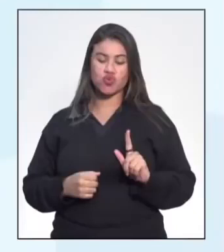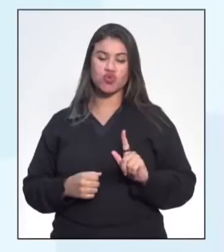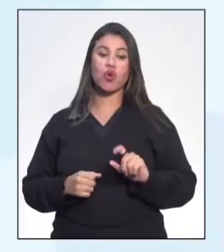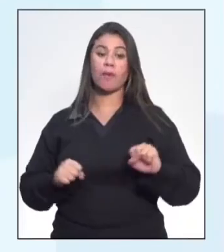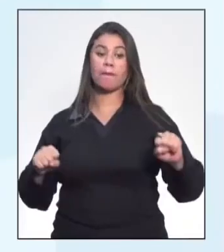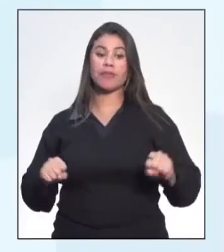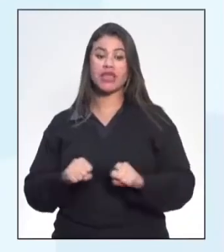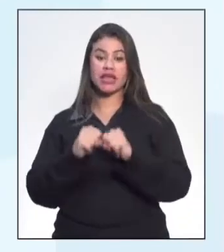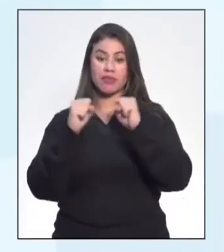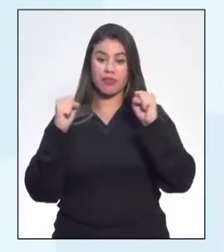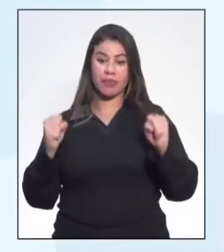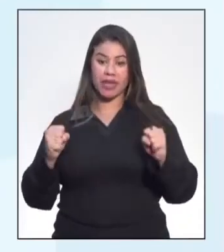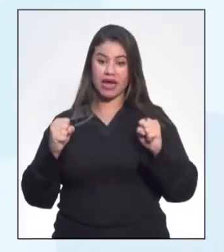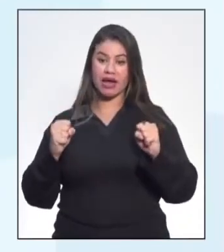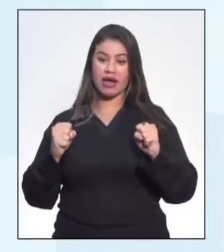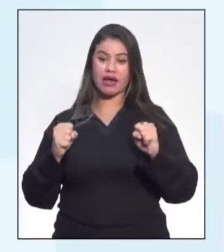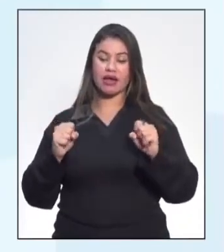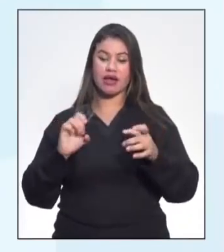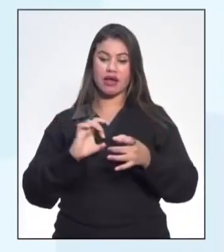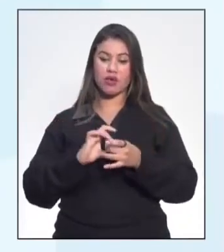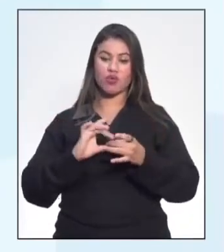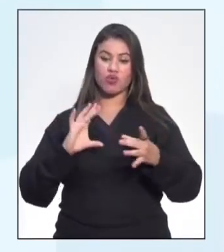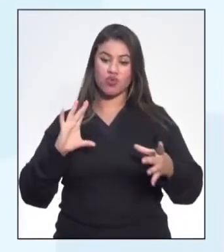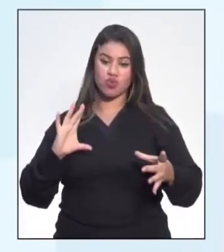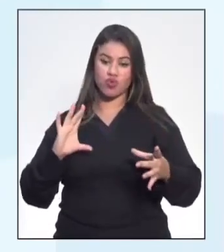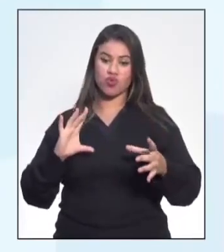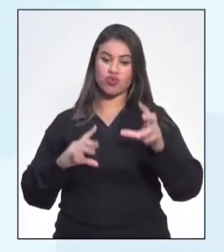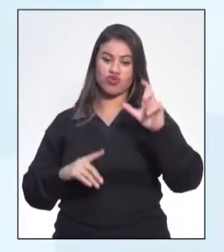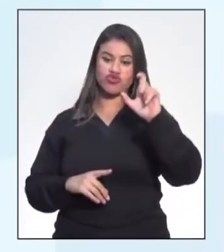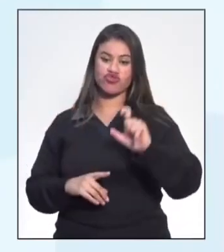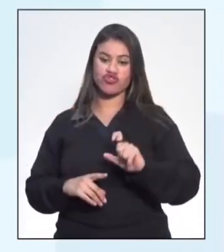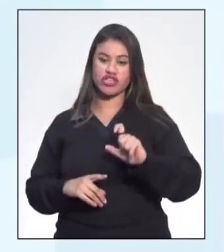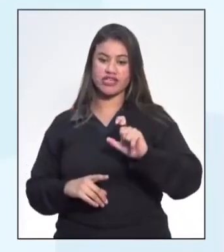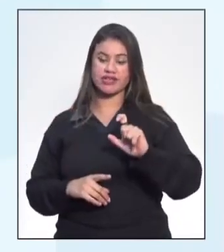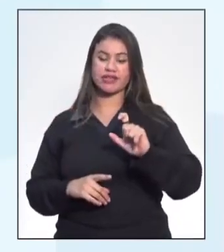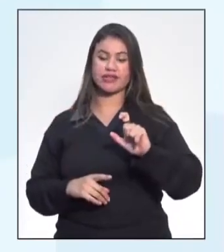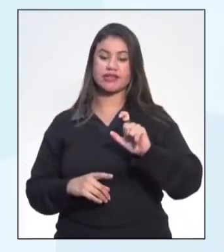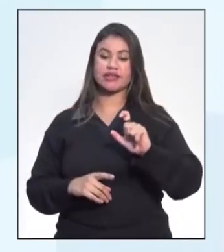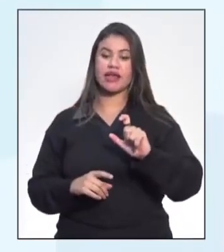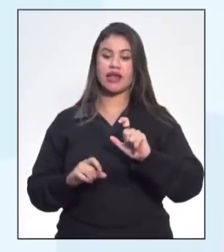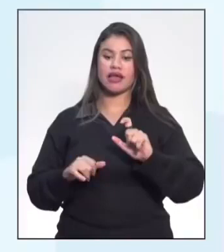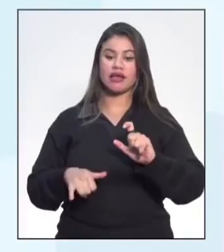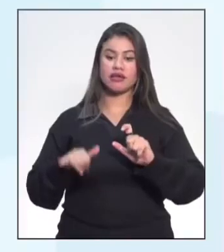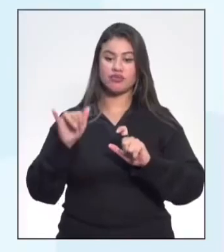quebrar a ligação entre X e Y, eu vou